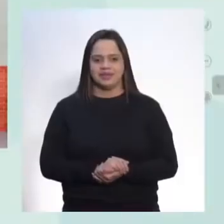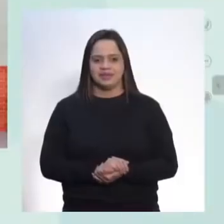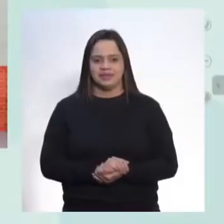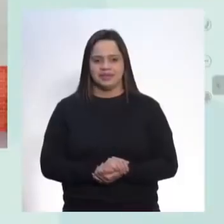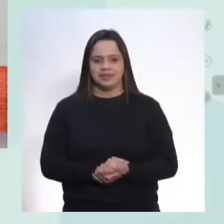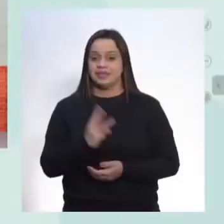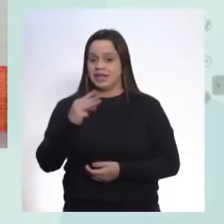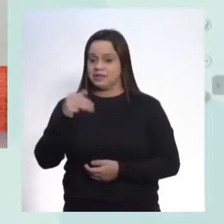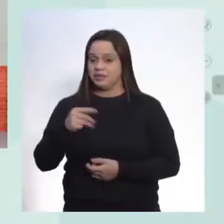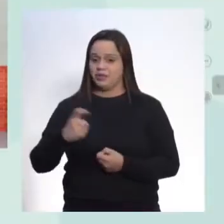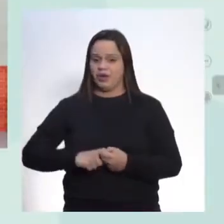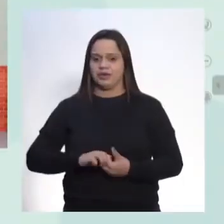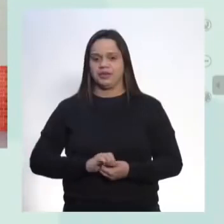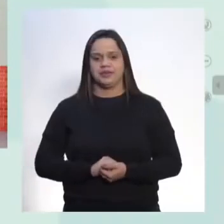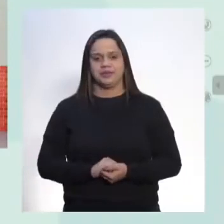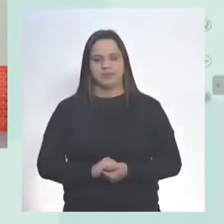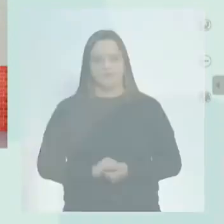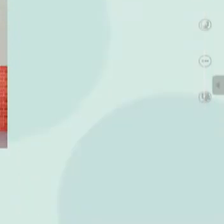volta 3 minutos.